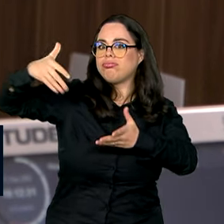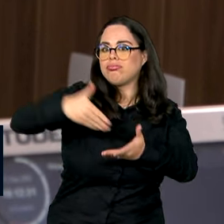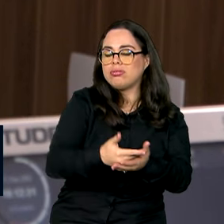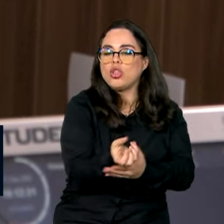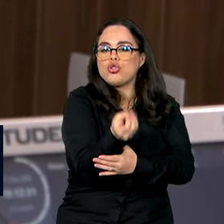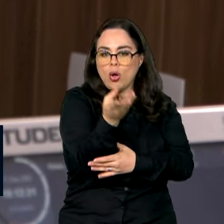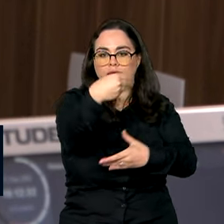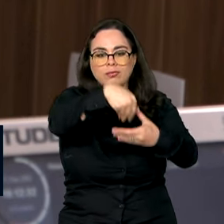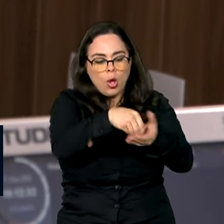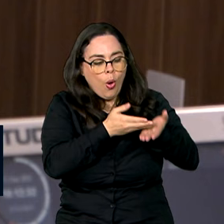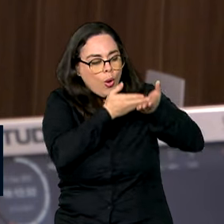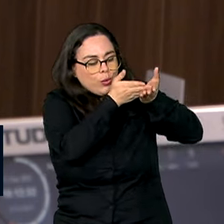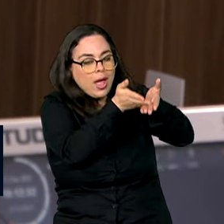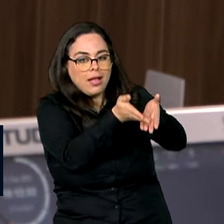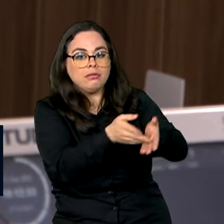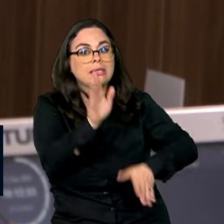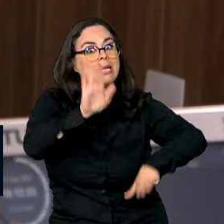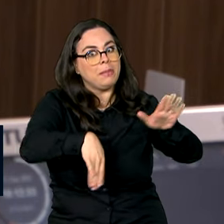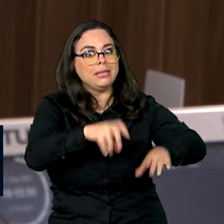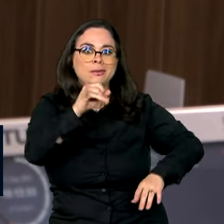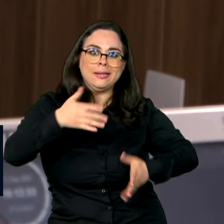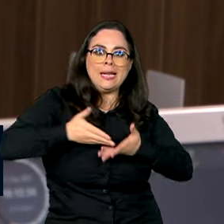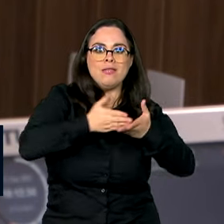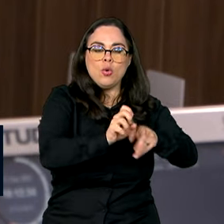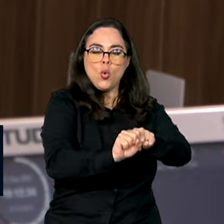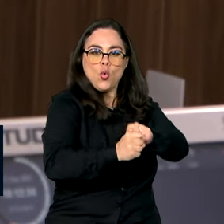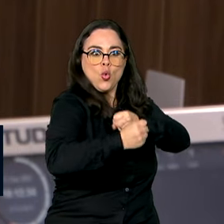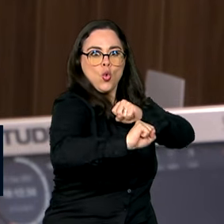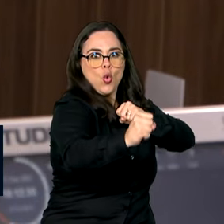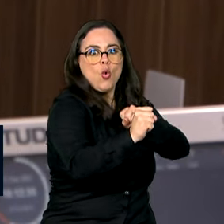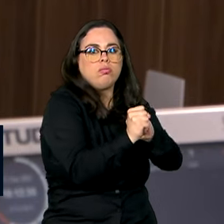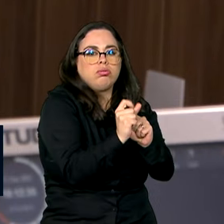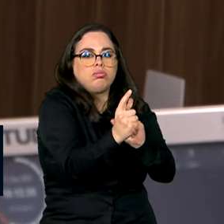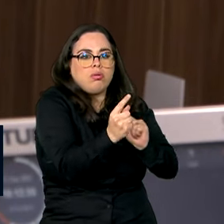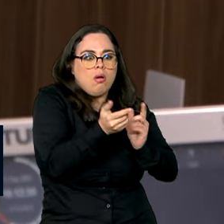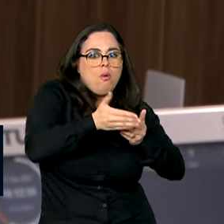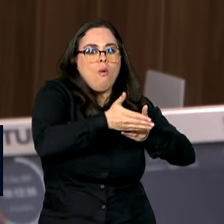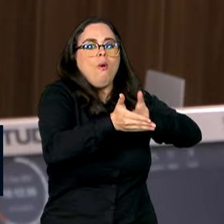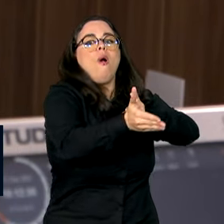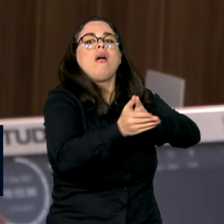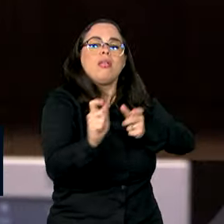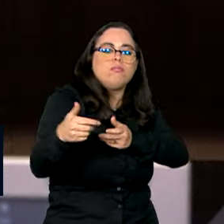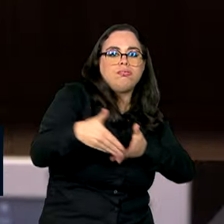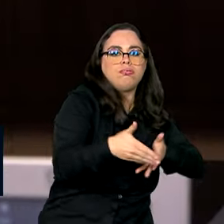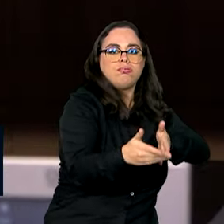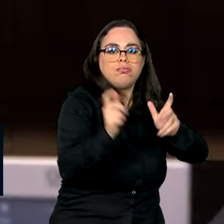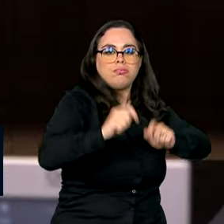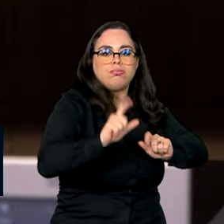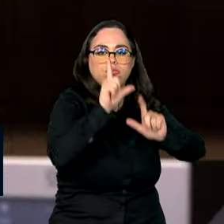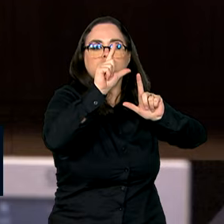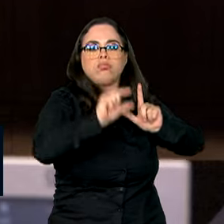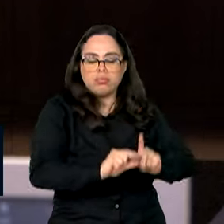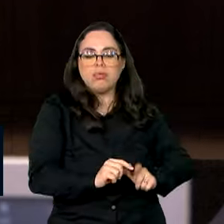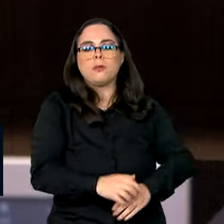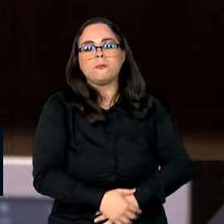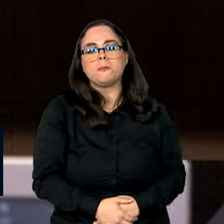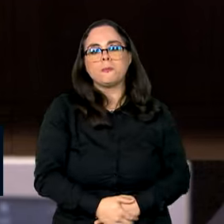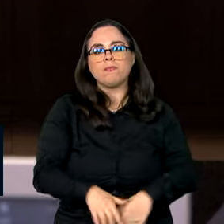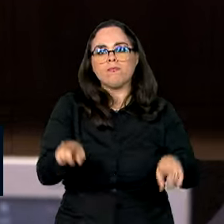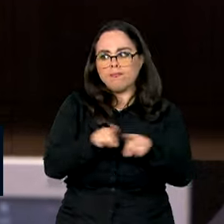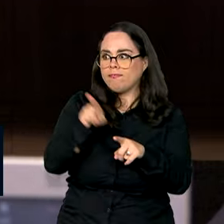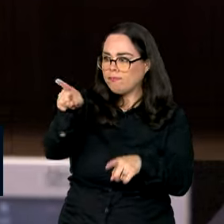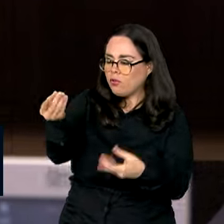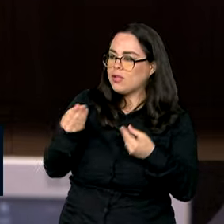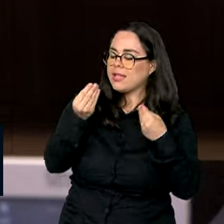leitos, dependendo do porte do navio que vai ser selecionado para entrar. Agora, secretário, quando o senhor dá